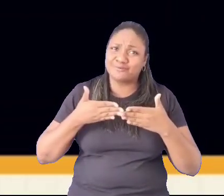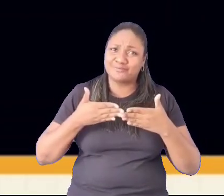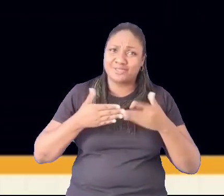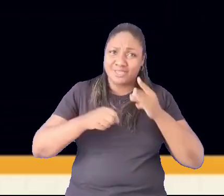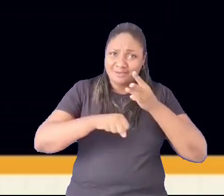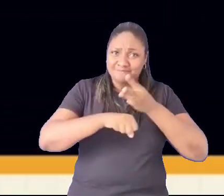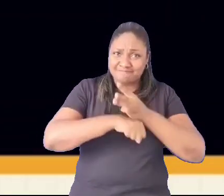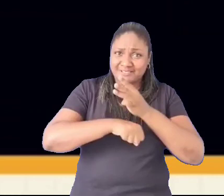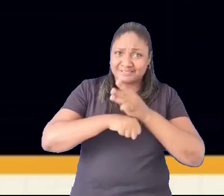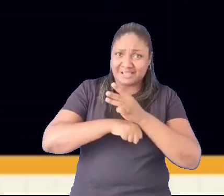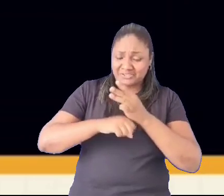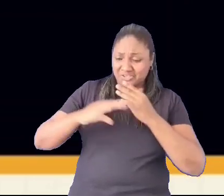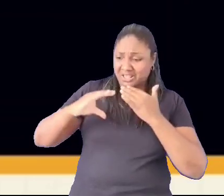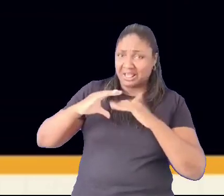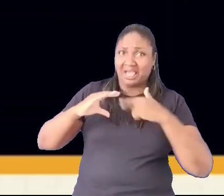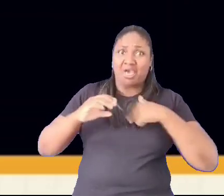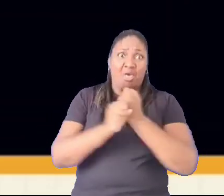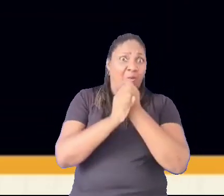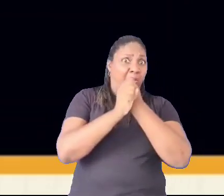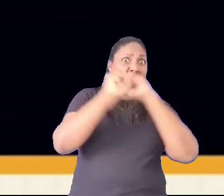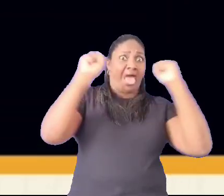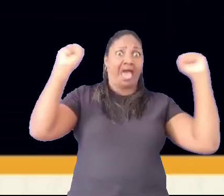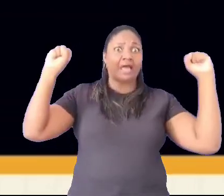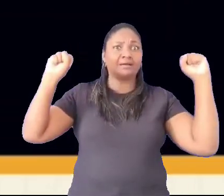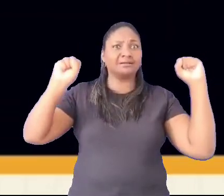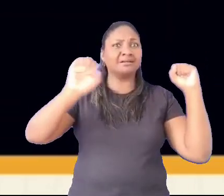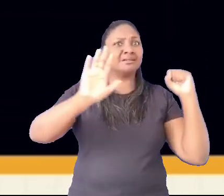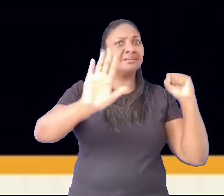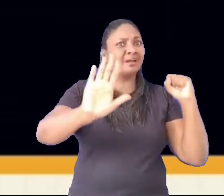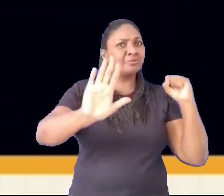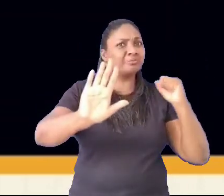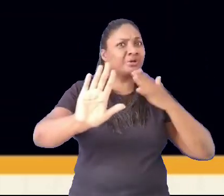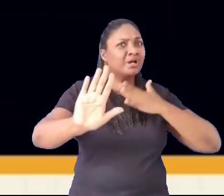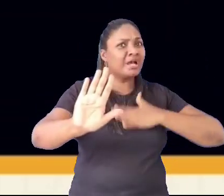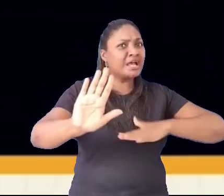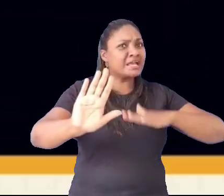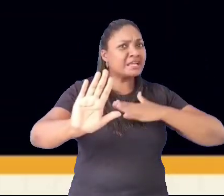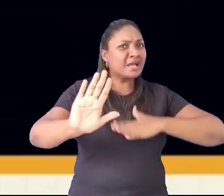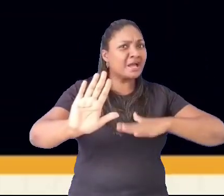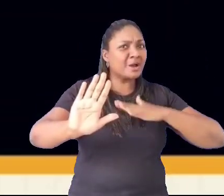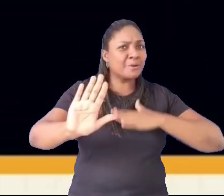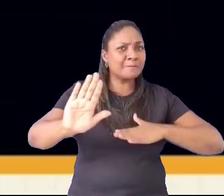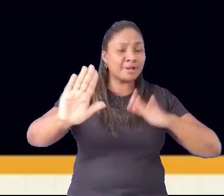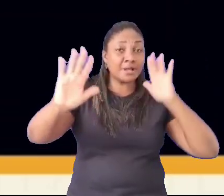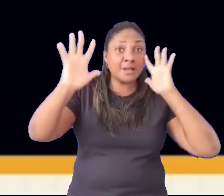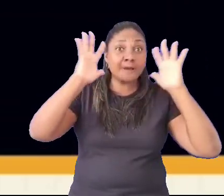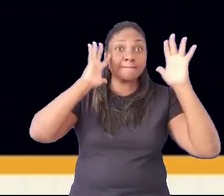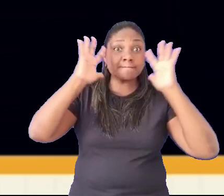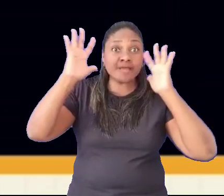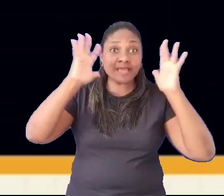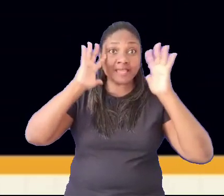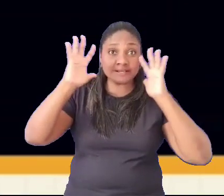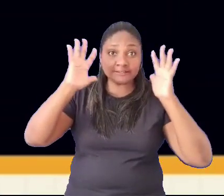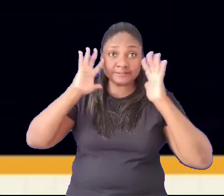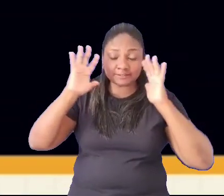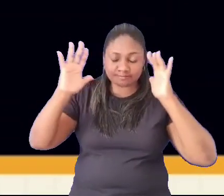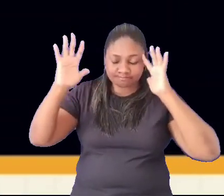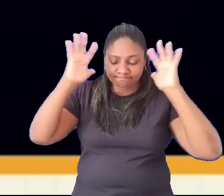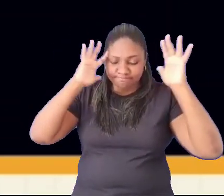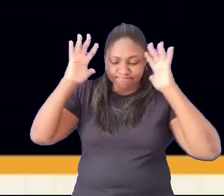escrever para a gente, se acalme. Então, primeiro pensa, se acalma, depois